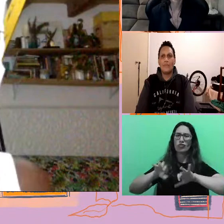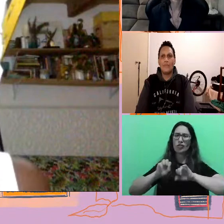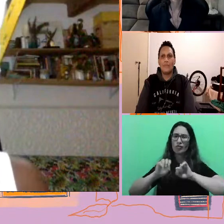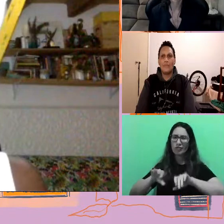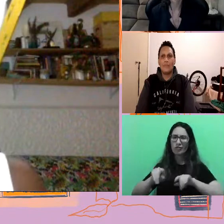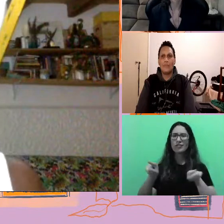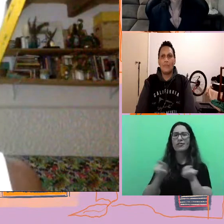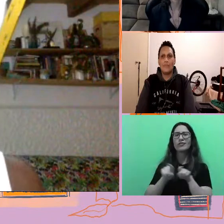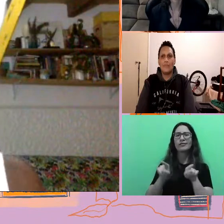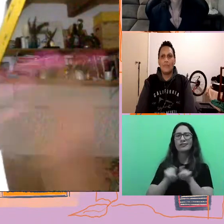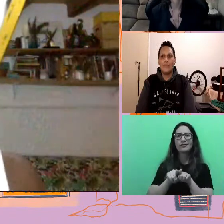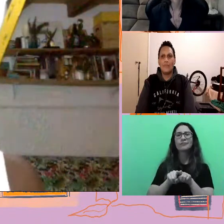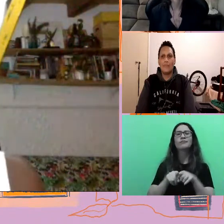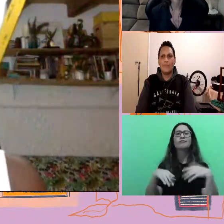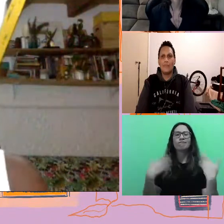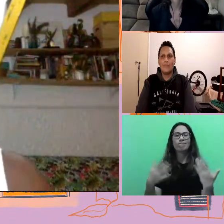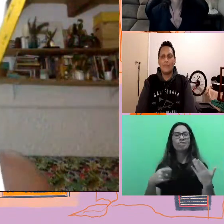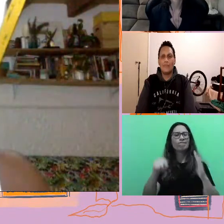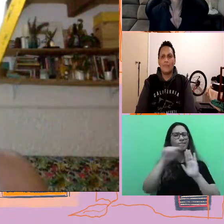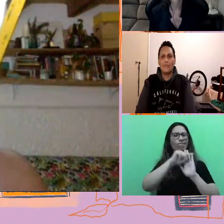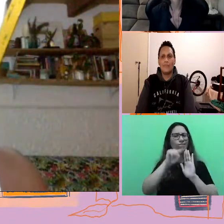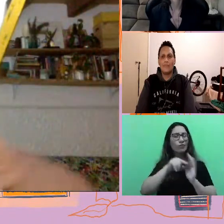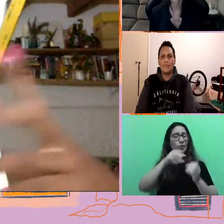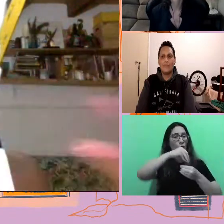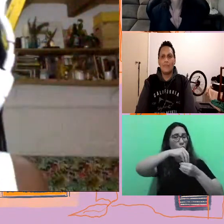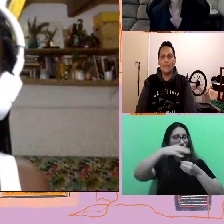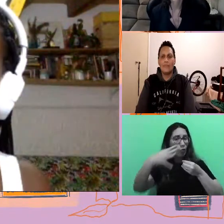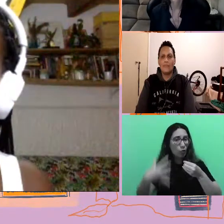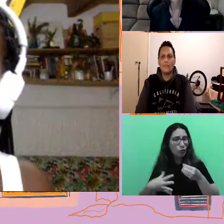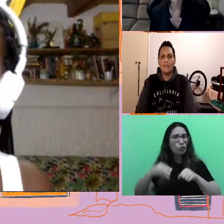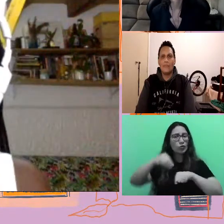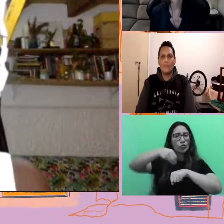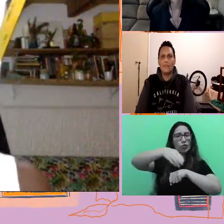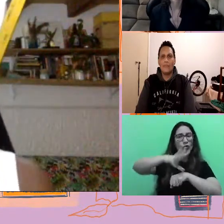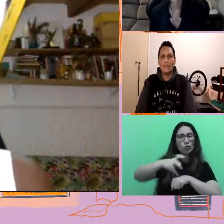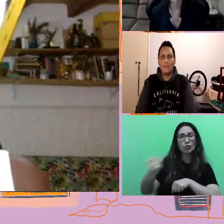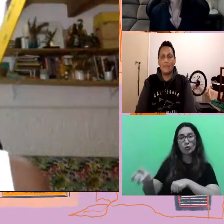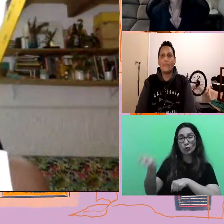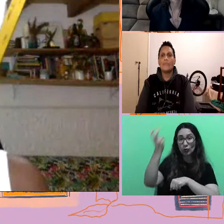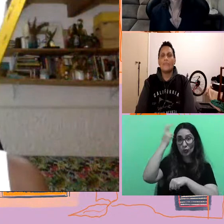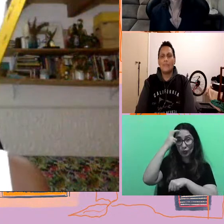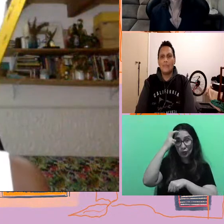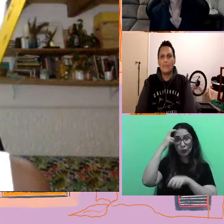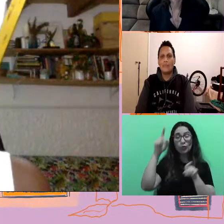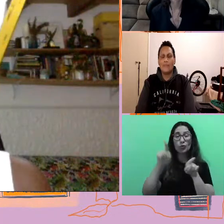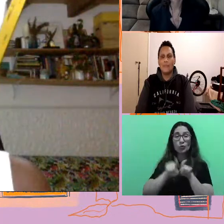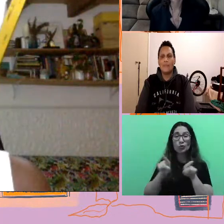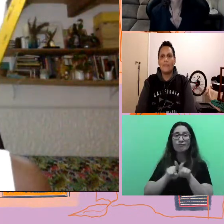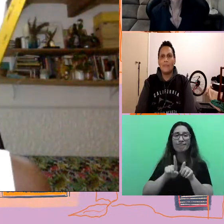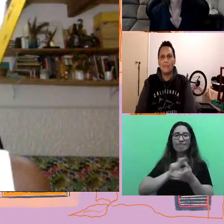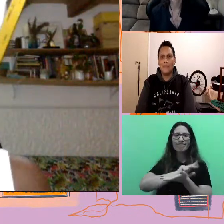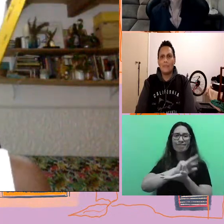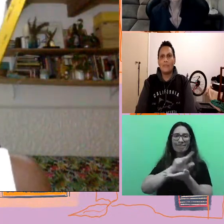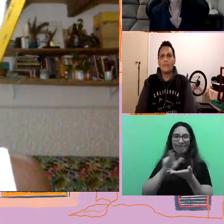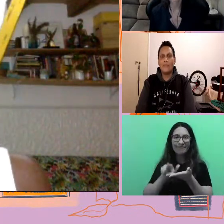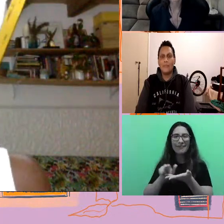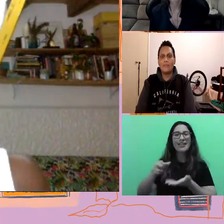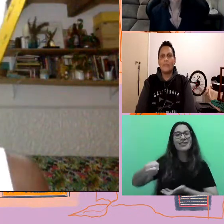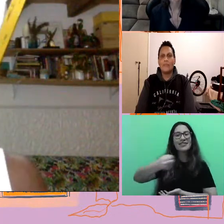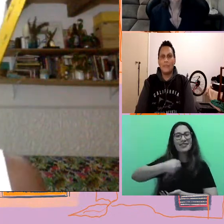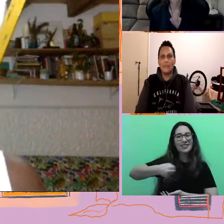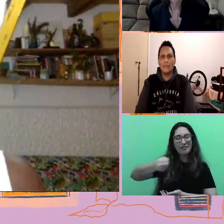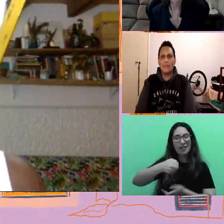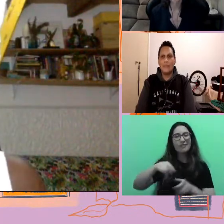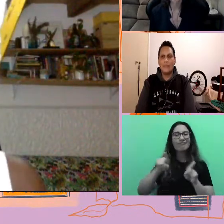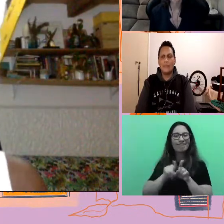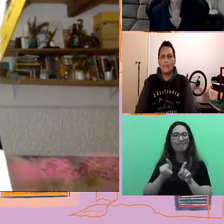o assunto, a gente tem vídeos com dicas, leitura de rótulo, escolher copo para tomar sua cerveja. Então,